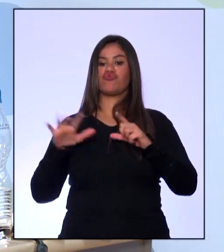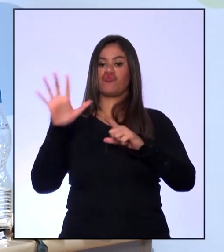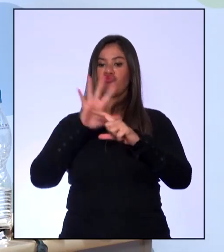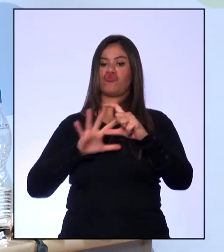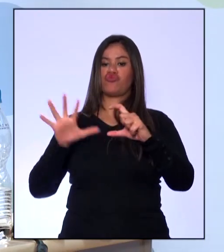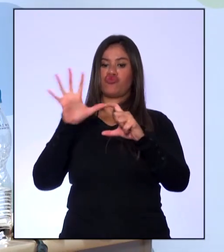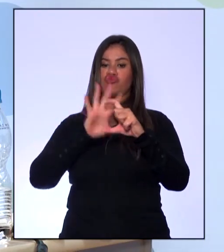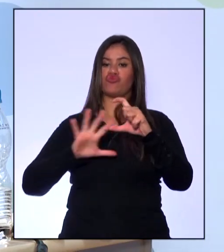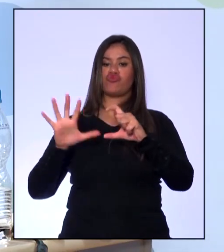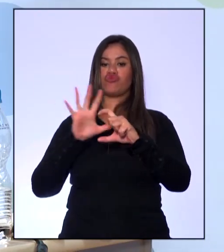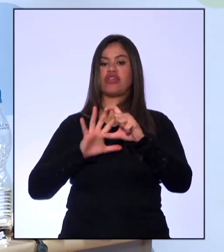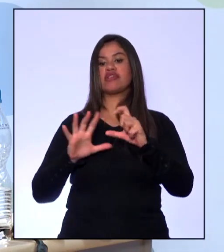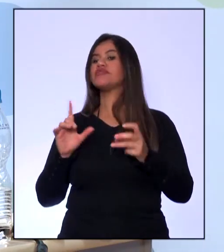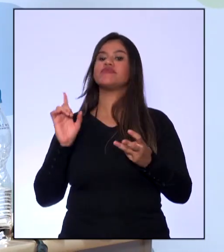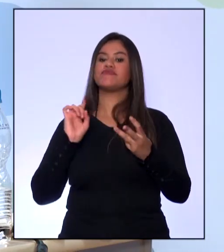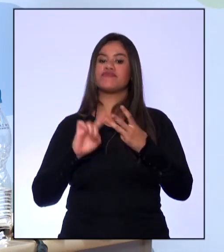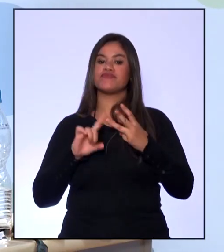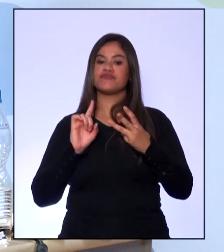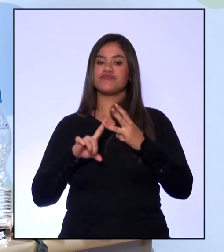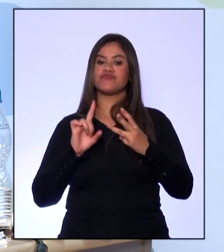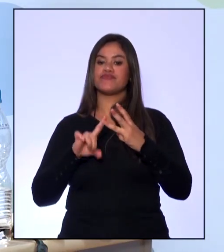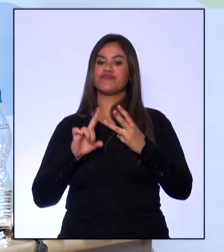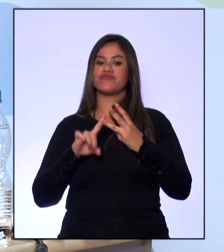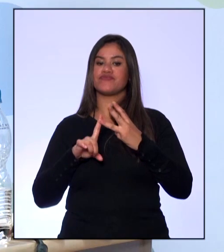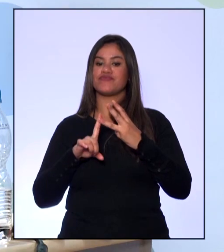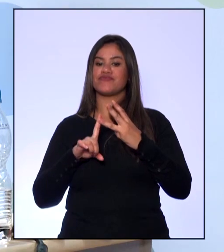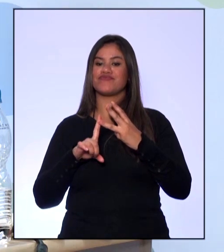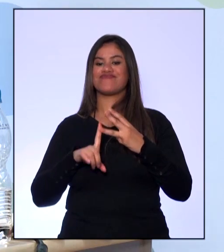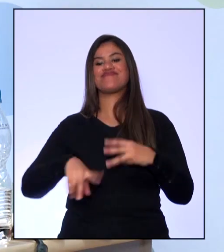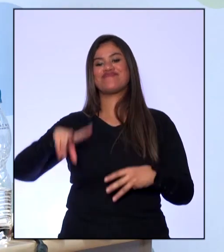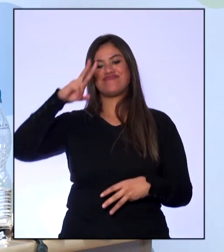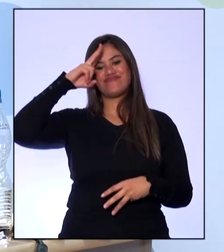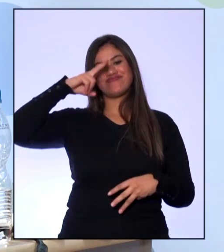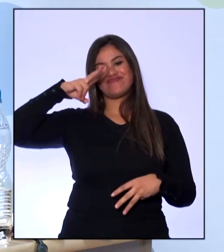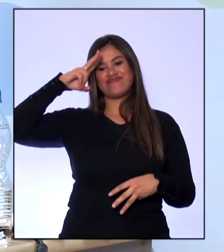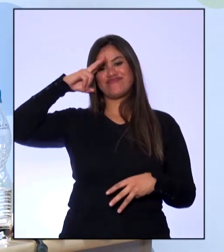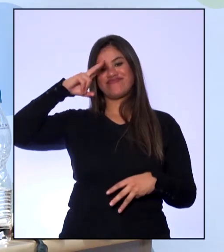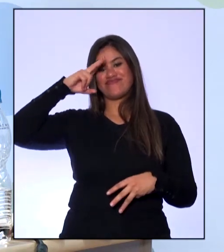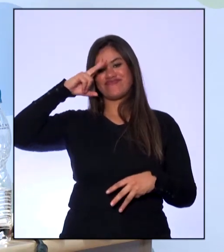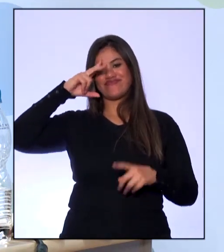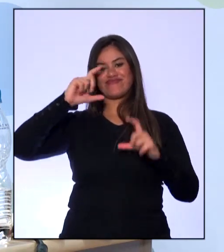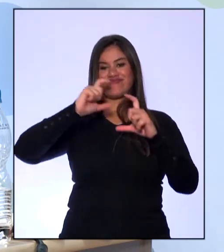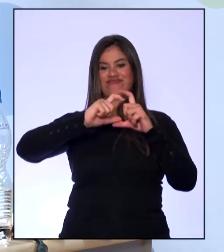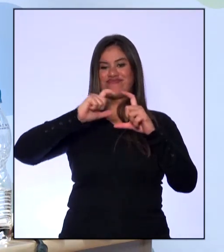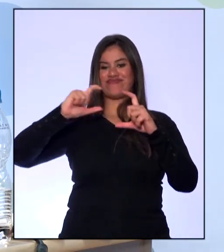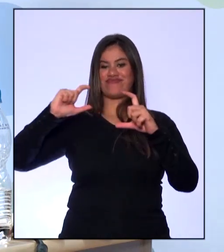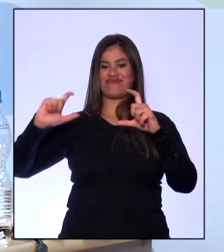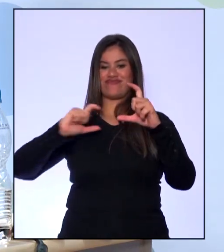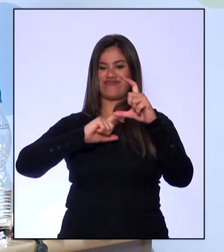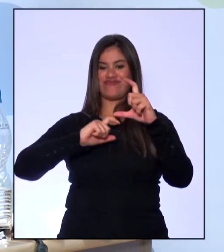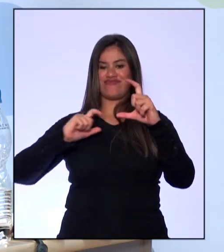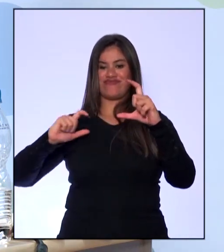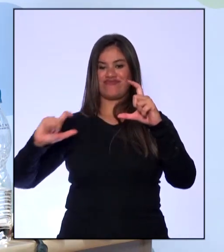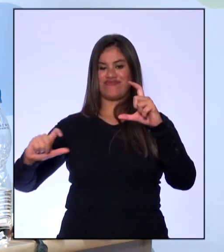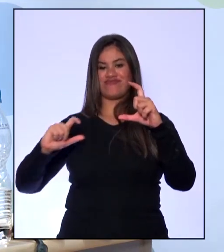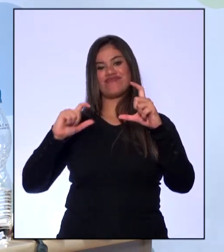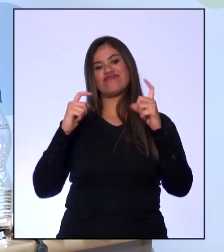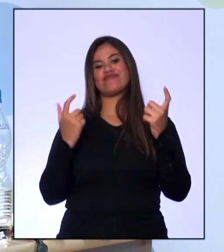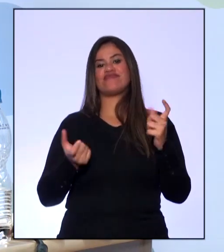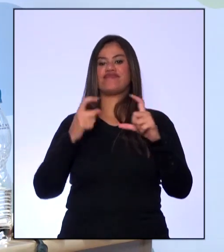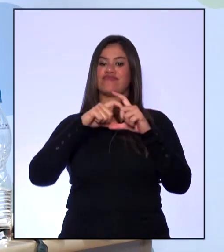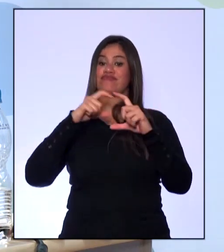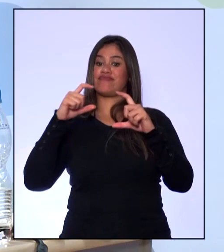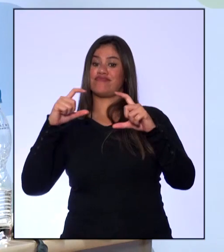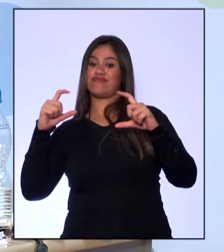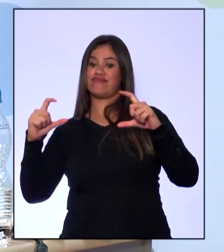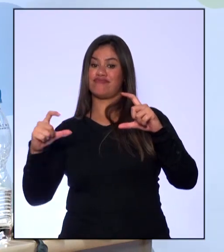e, por último, nós vamos falar de histórias em quadrinhos. As tirinhas, os HQs, que eu